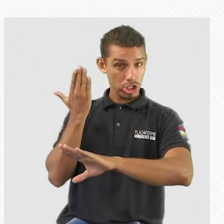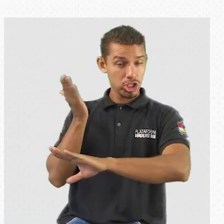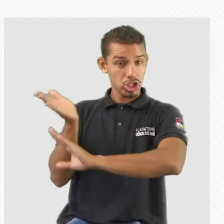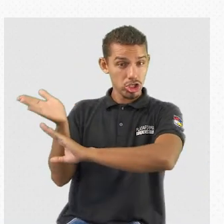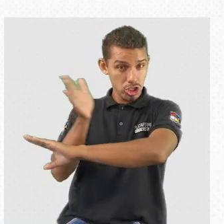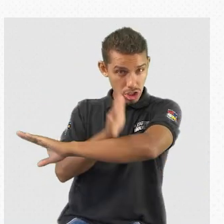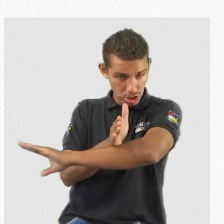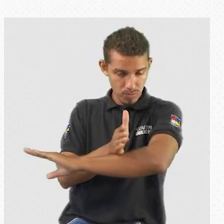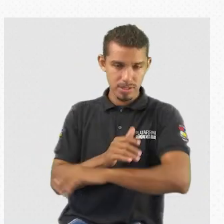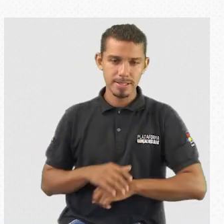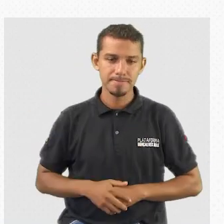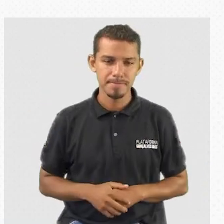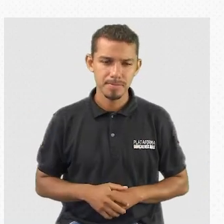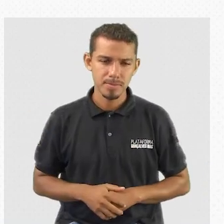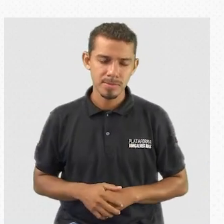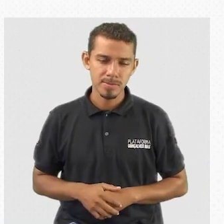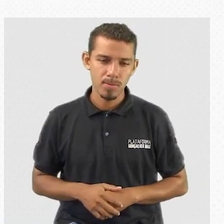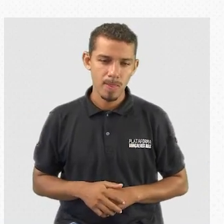né?